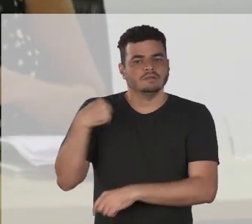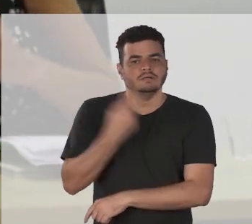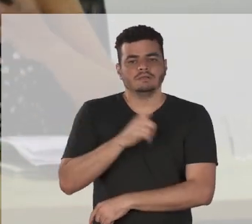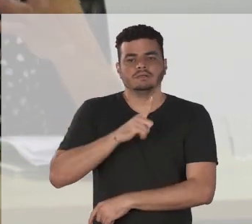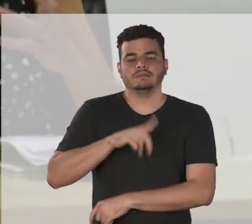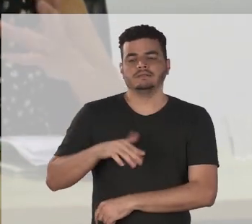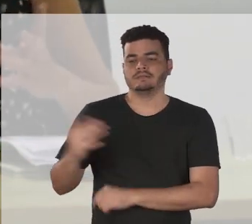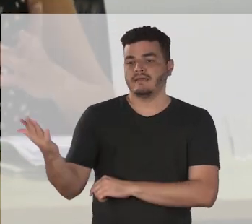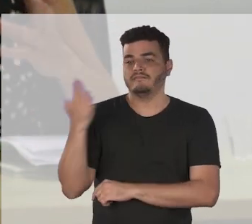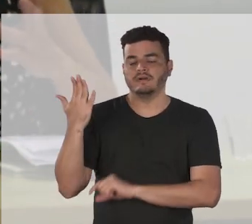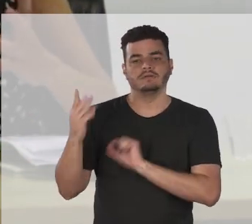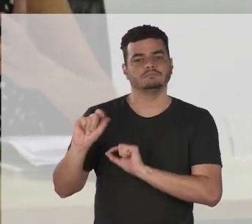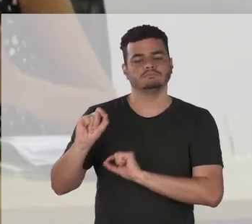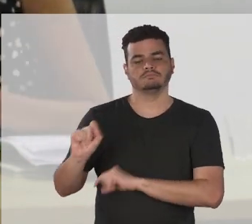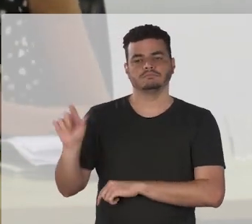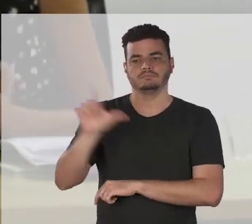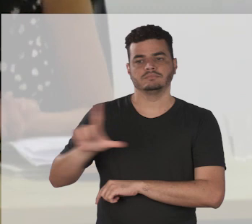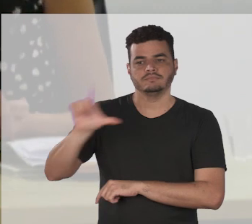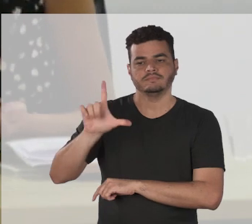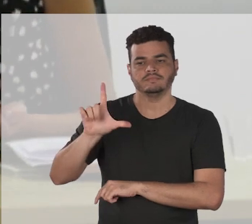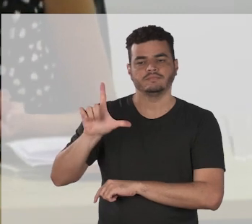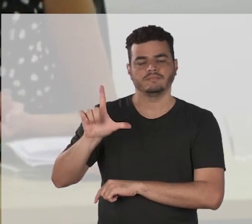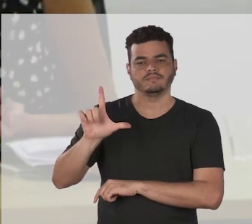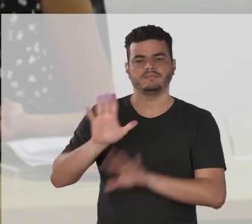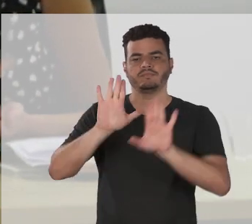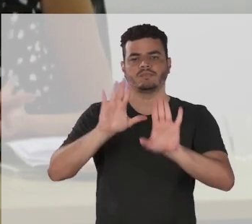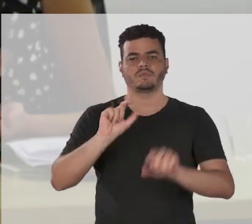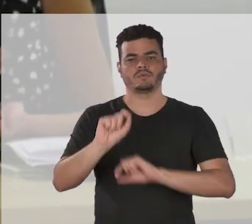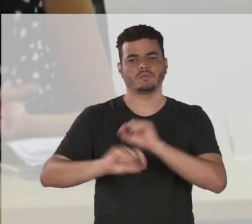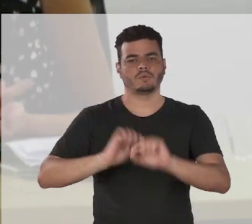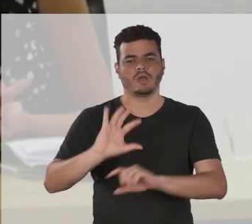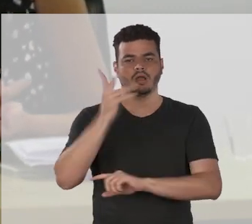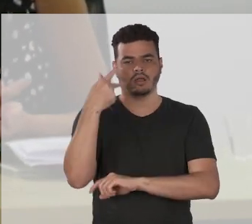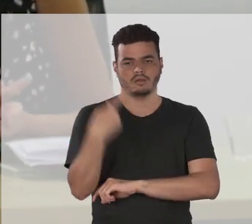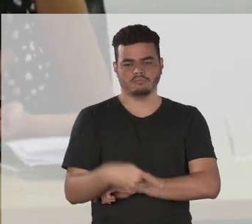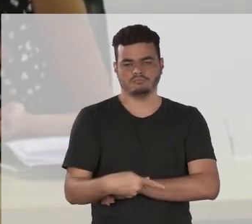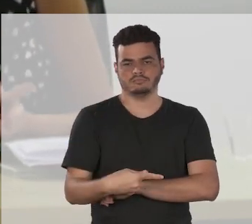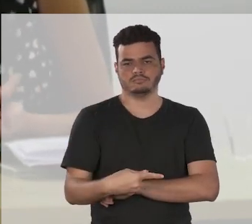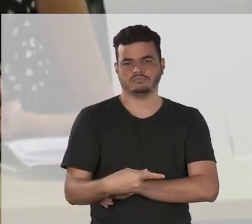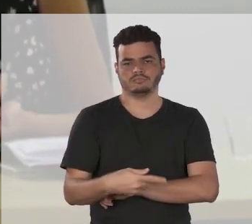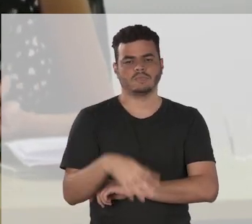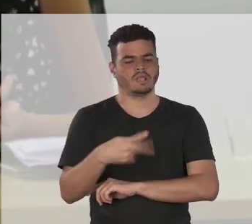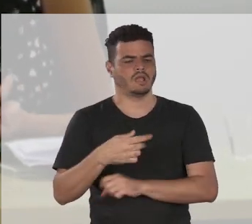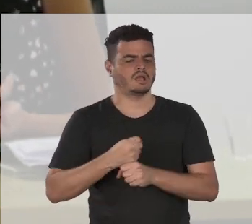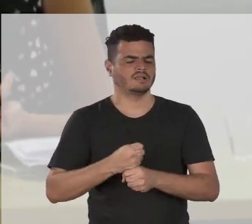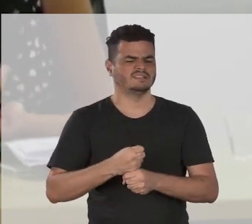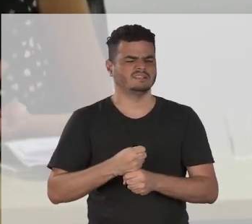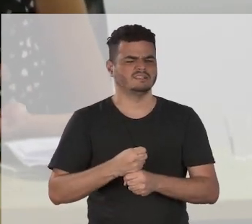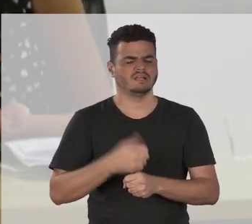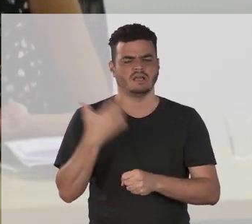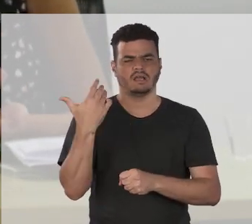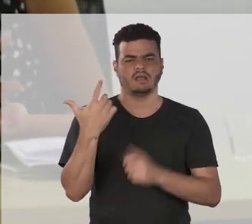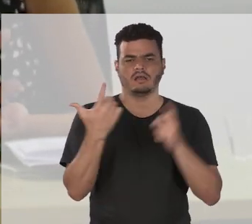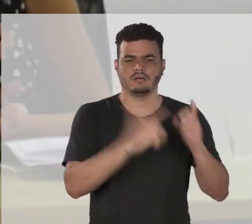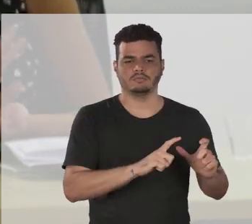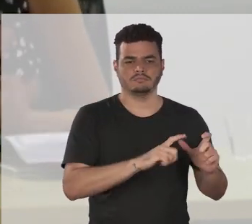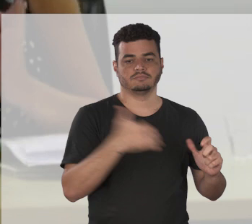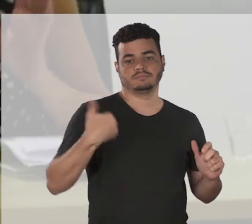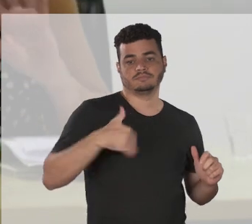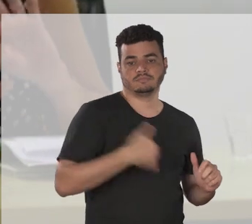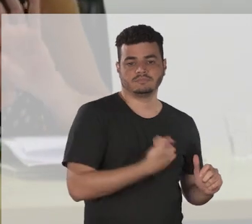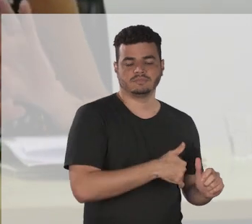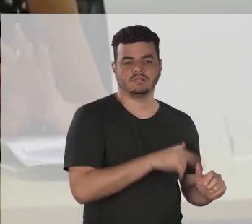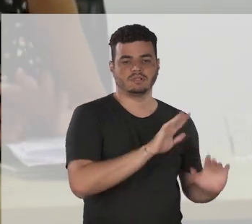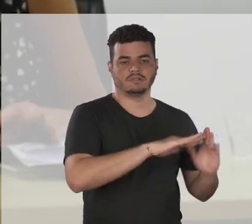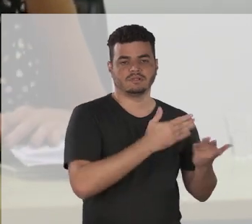sempre está esse debate da literatura infantil, existe ou não. E que se tem acontecido nesse ano, sim, nas